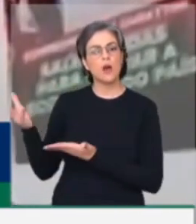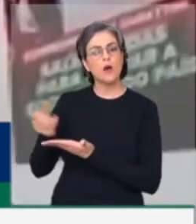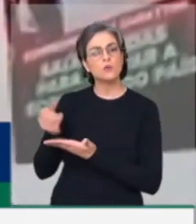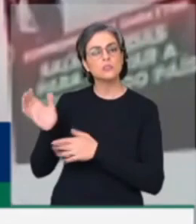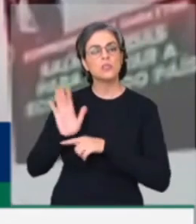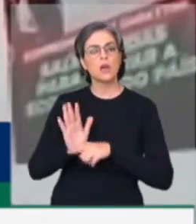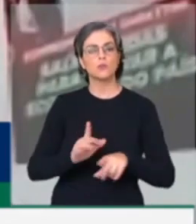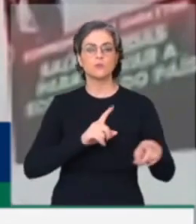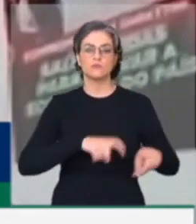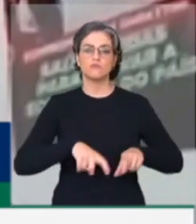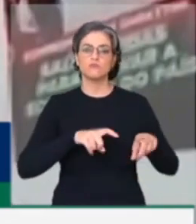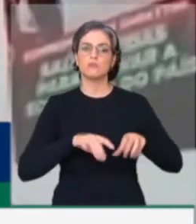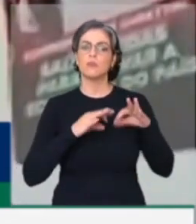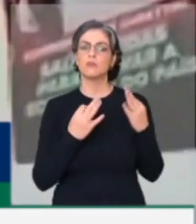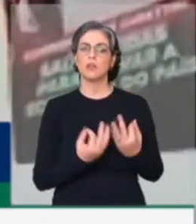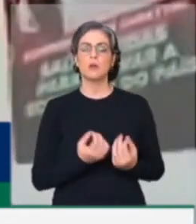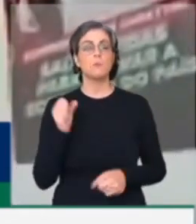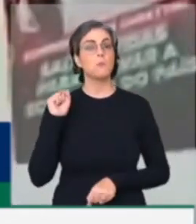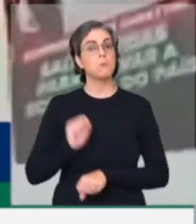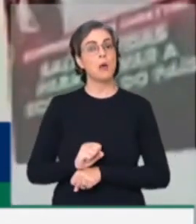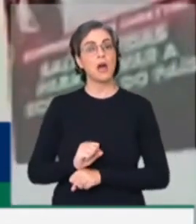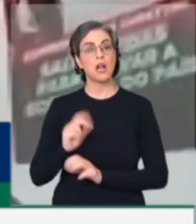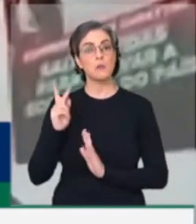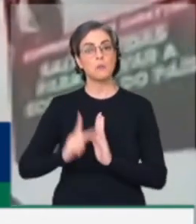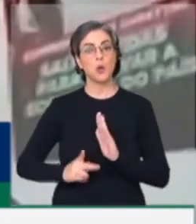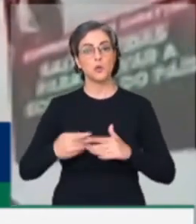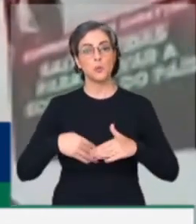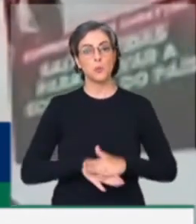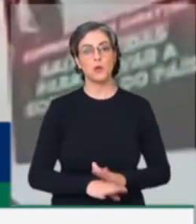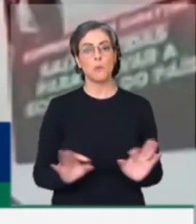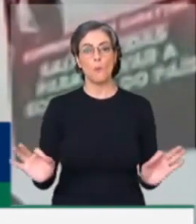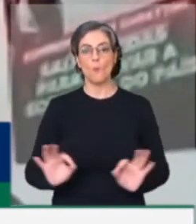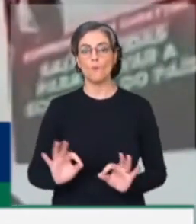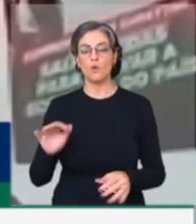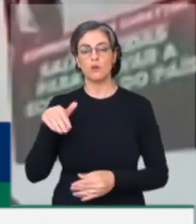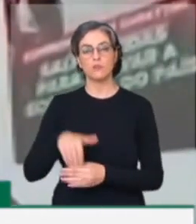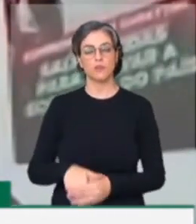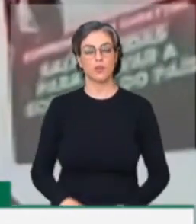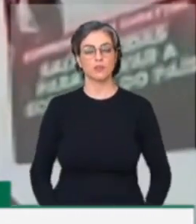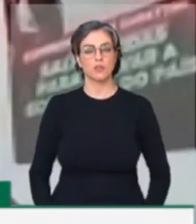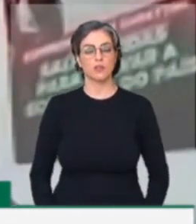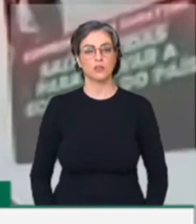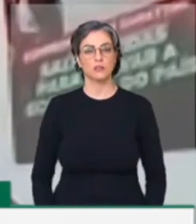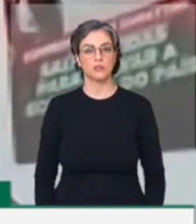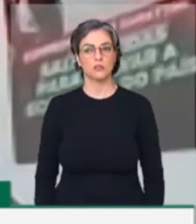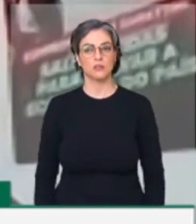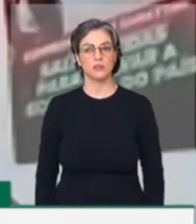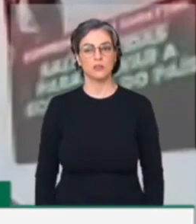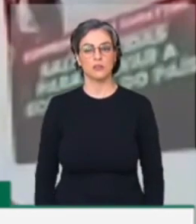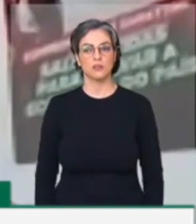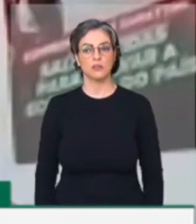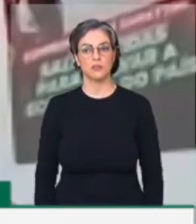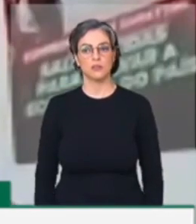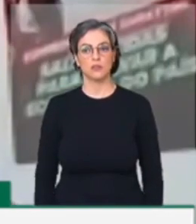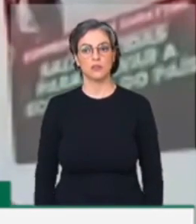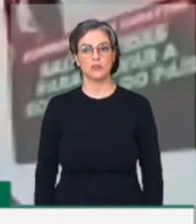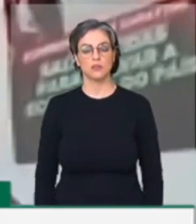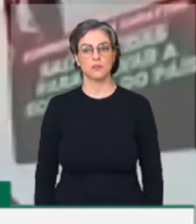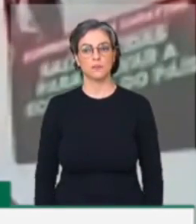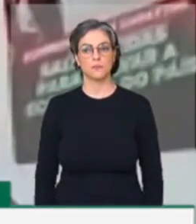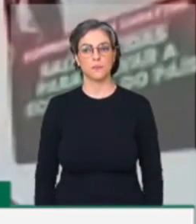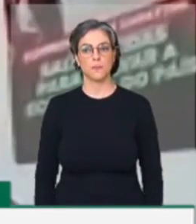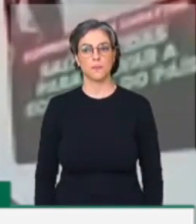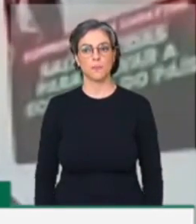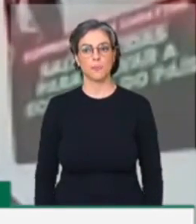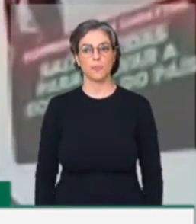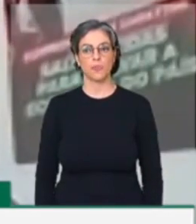que está parado e não entra em votação. Não é possível que a gente não discuta um projeto de lei